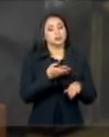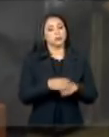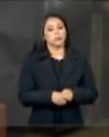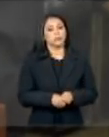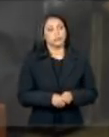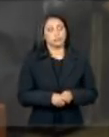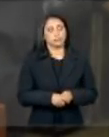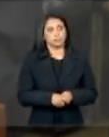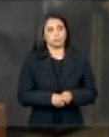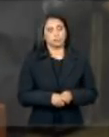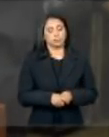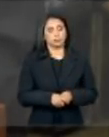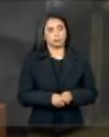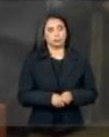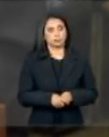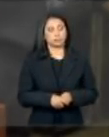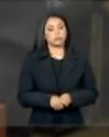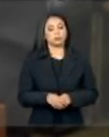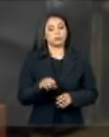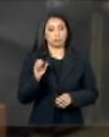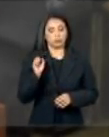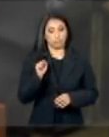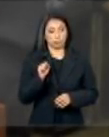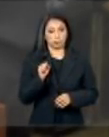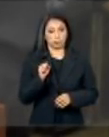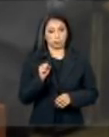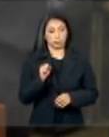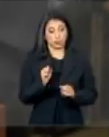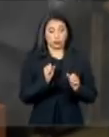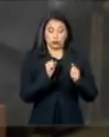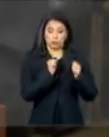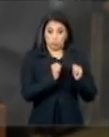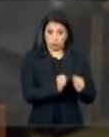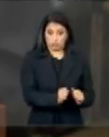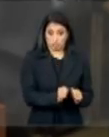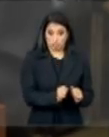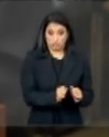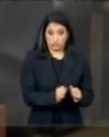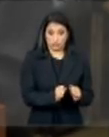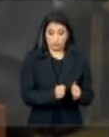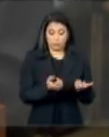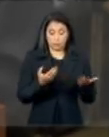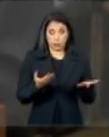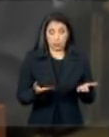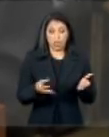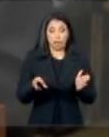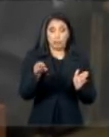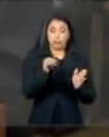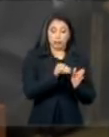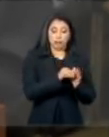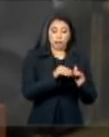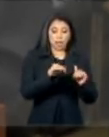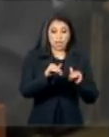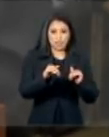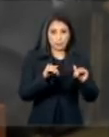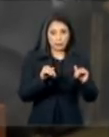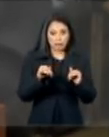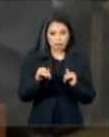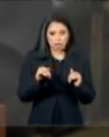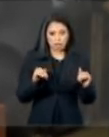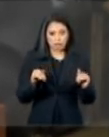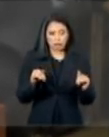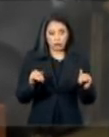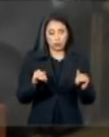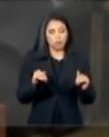estabelece necessariamente a separação de poderes e dentro dessa separação de poderes nós podemos achar